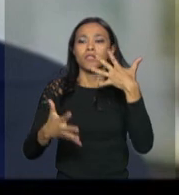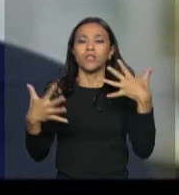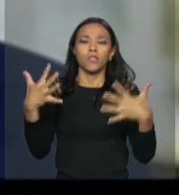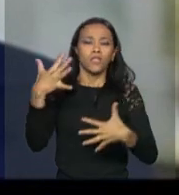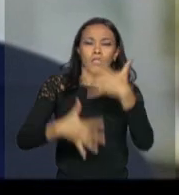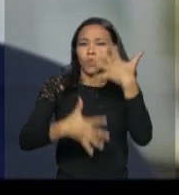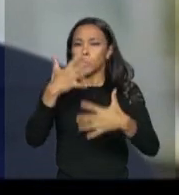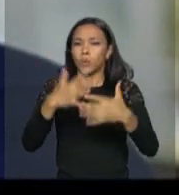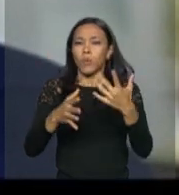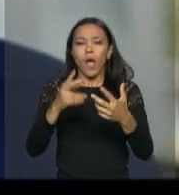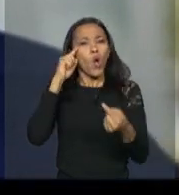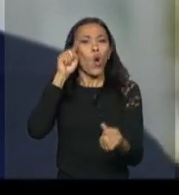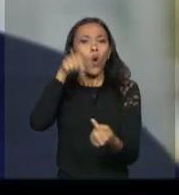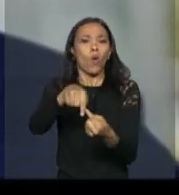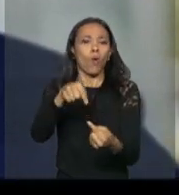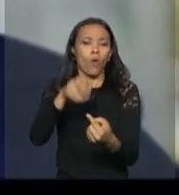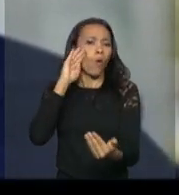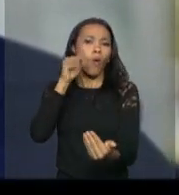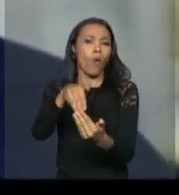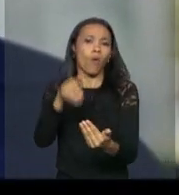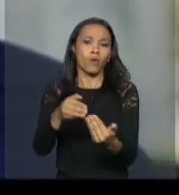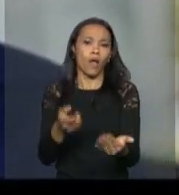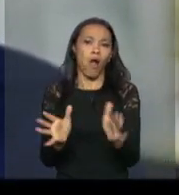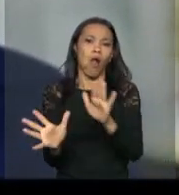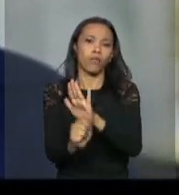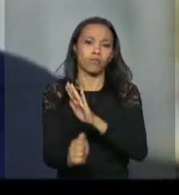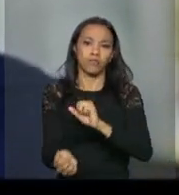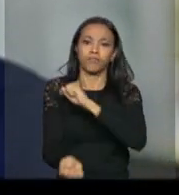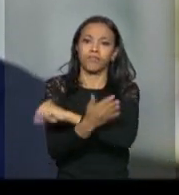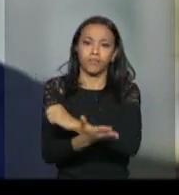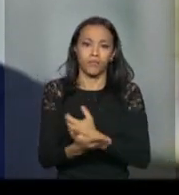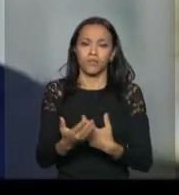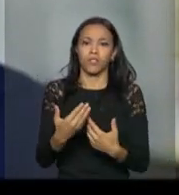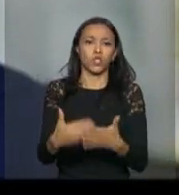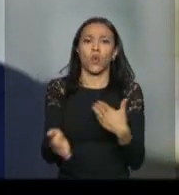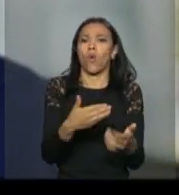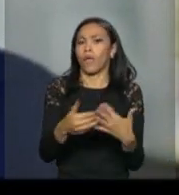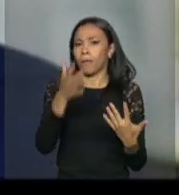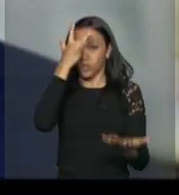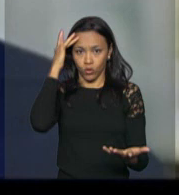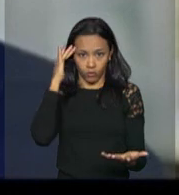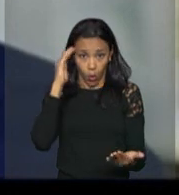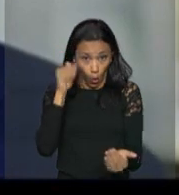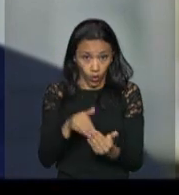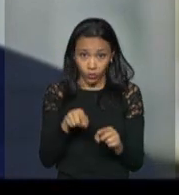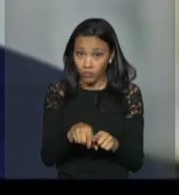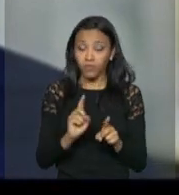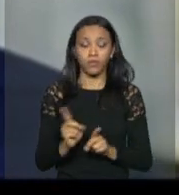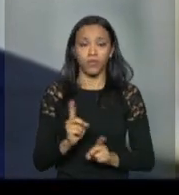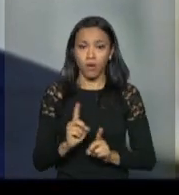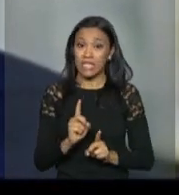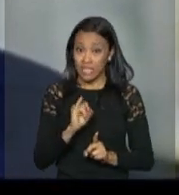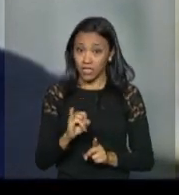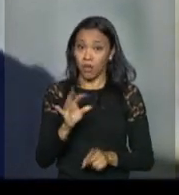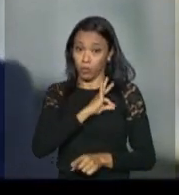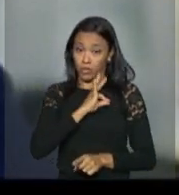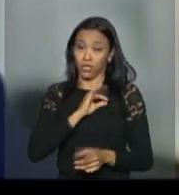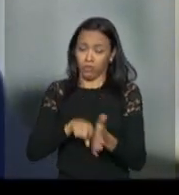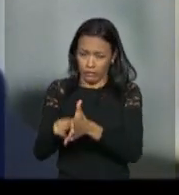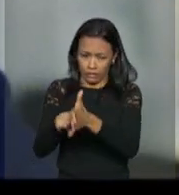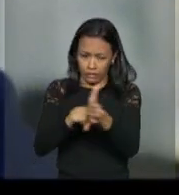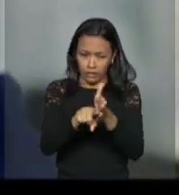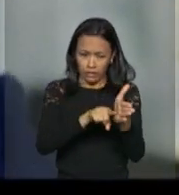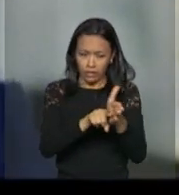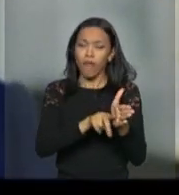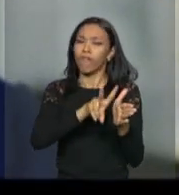com atos de corrupção ou ação indevida de qualquer pessoa. O que tiver de ser apurado